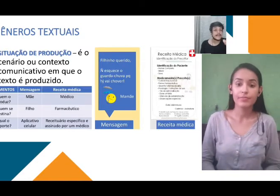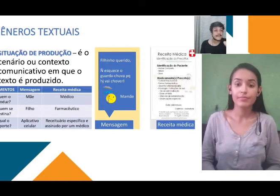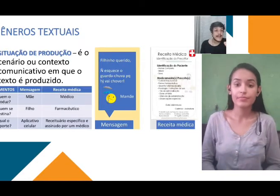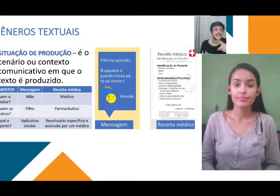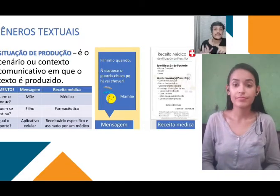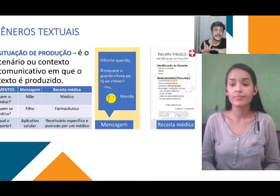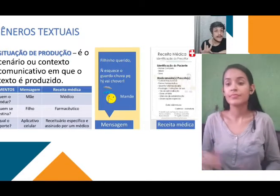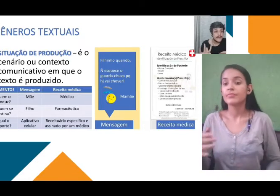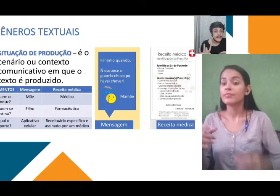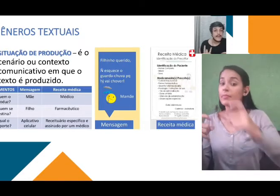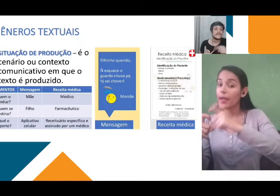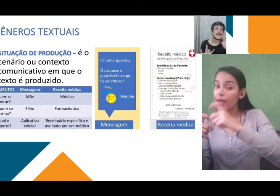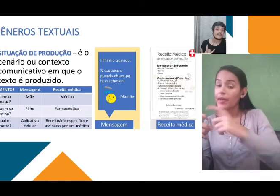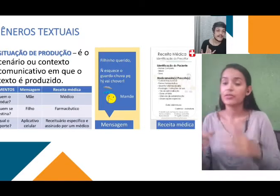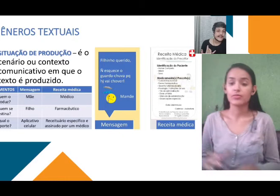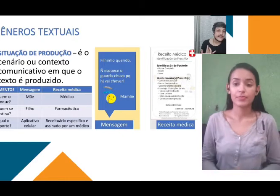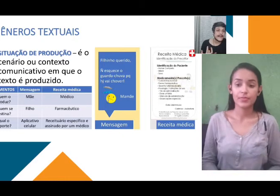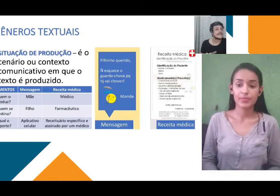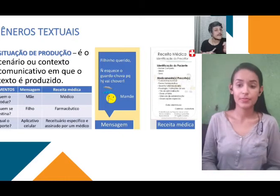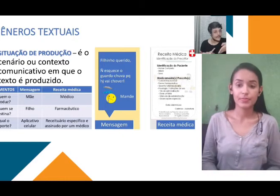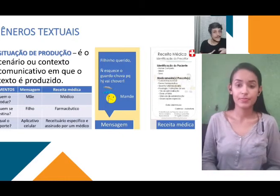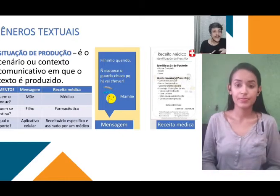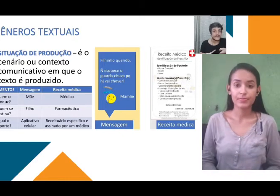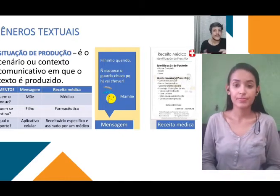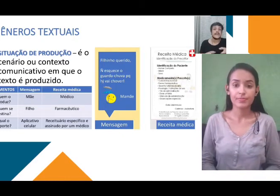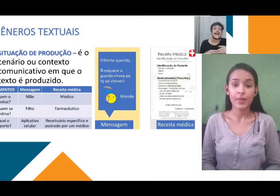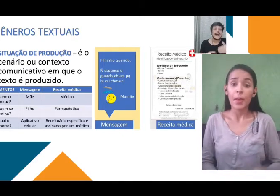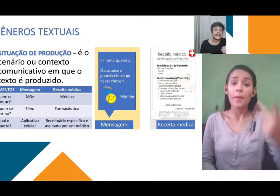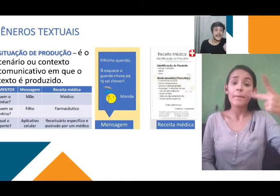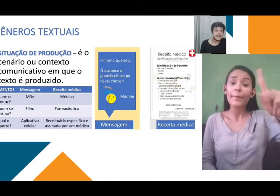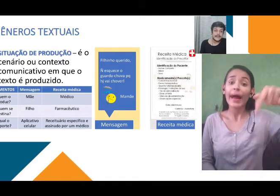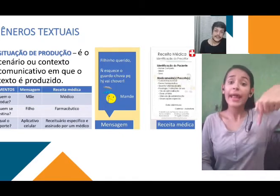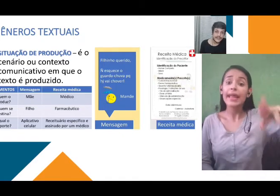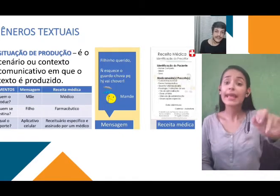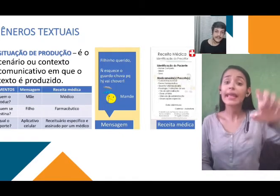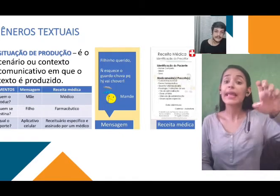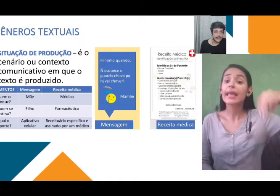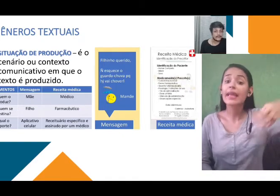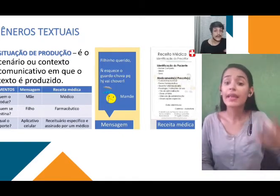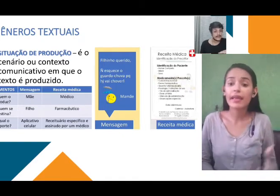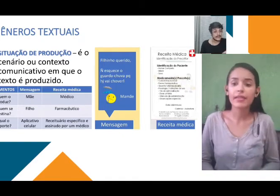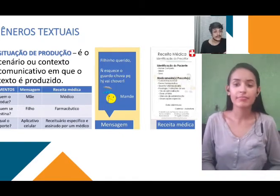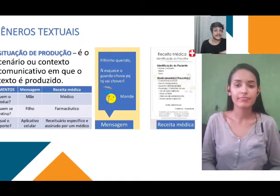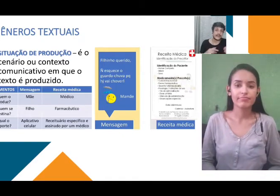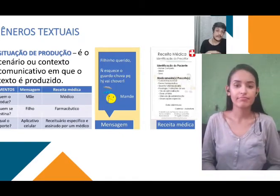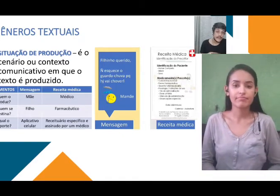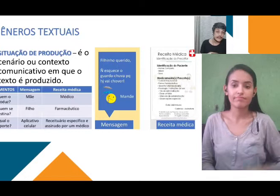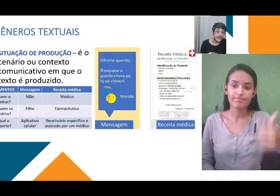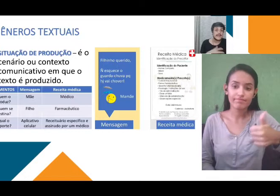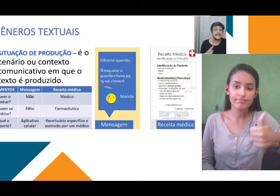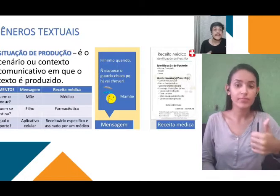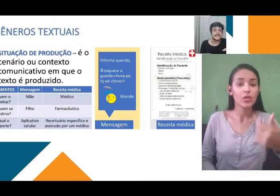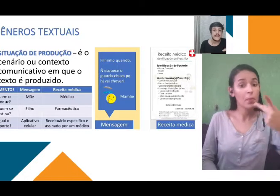da mensagem, foi a mãe. No caso da receita médica, foi o médico. A quem se destina? No caso da mensagem, ao